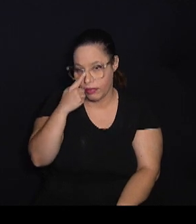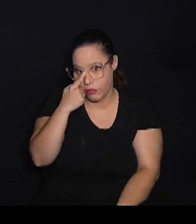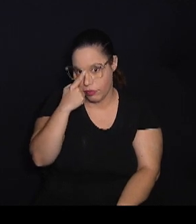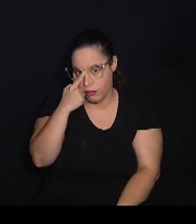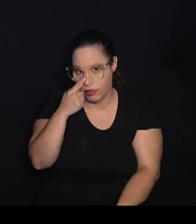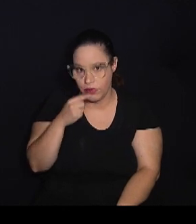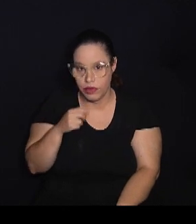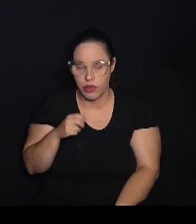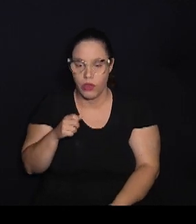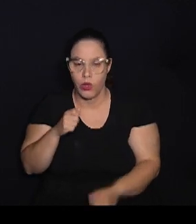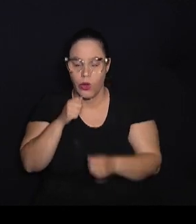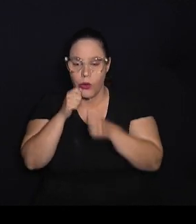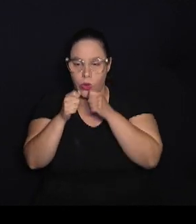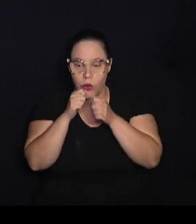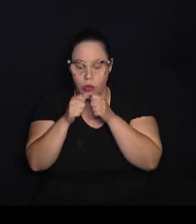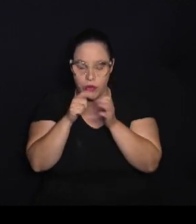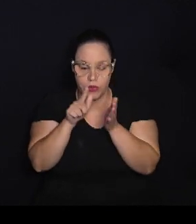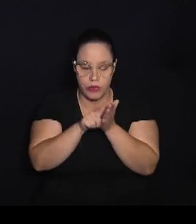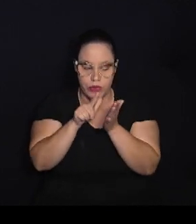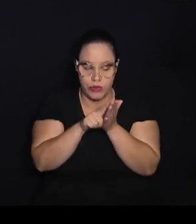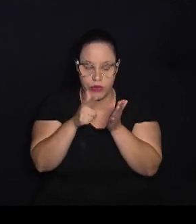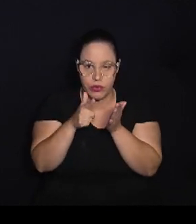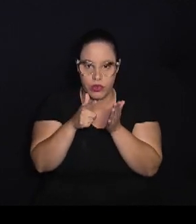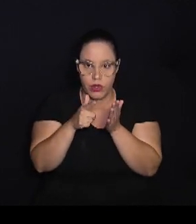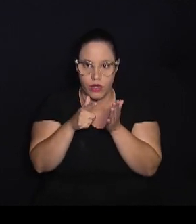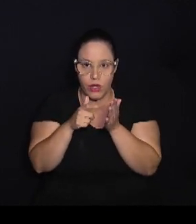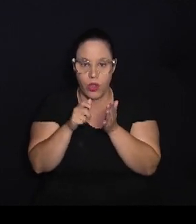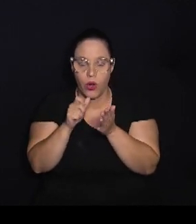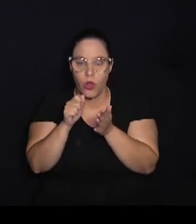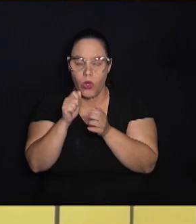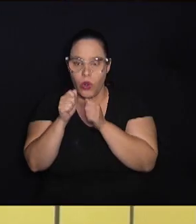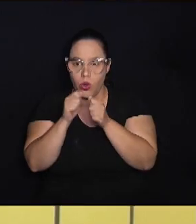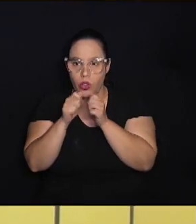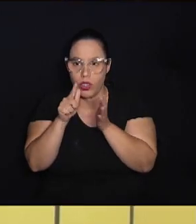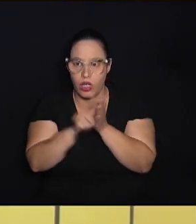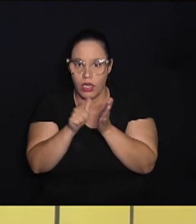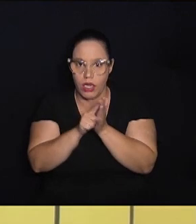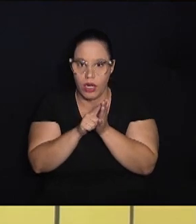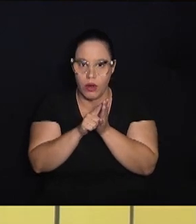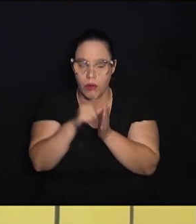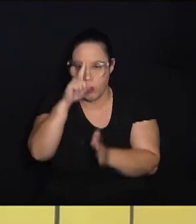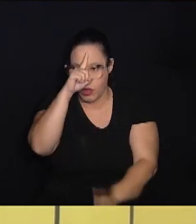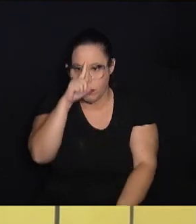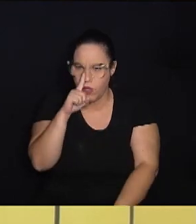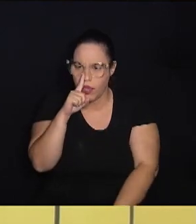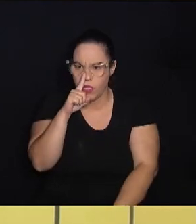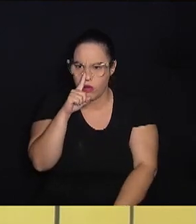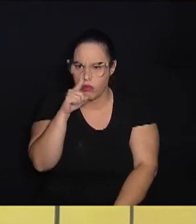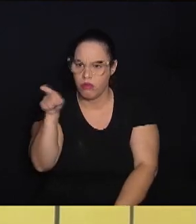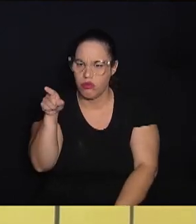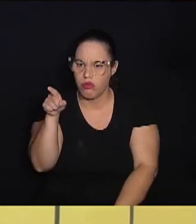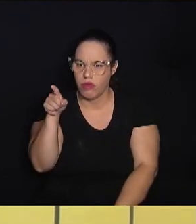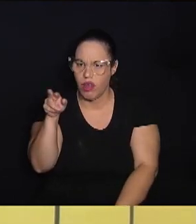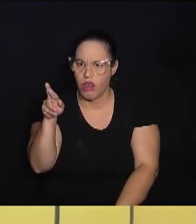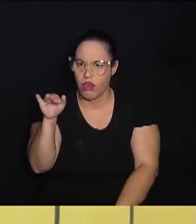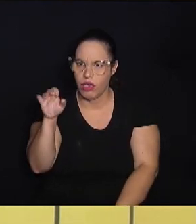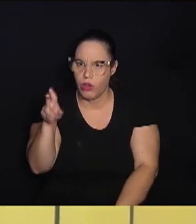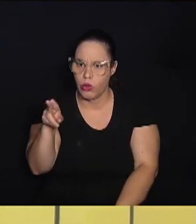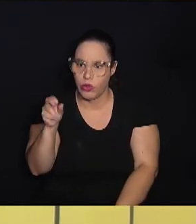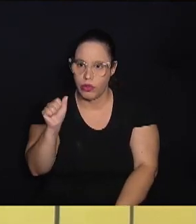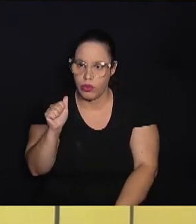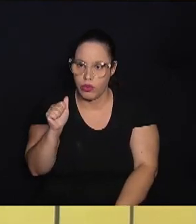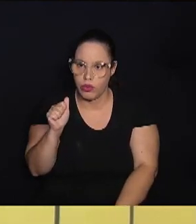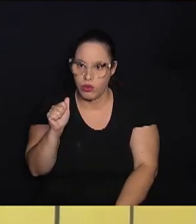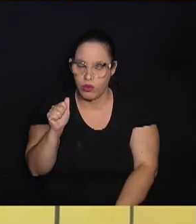termo jornalista nos Estados Unidos tem o termo jornalismo amarelo que aqui é o jornalismo marrom que que é o jornalismo Amarelo lá é o é sensacionalismo né